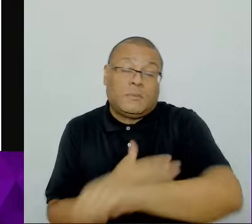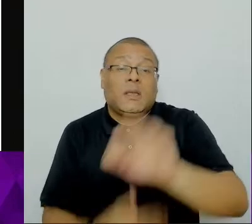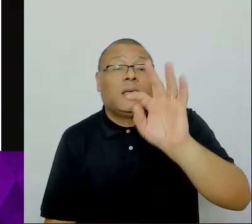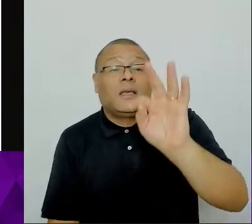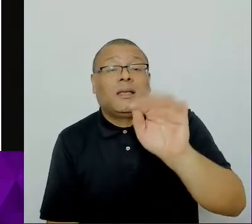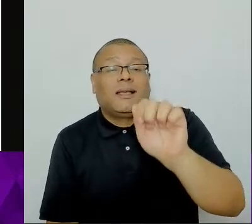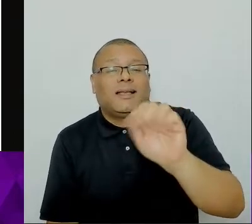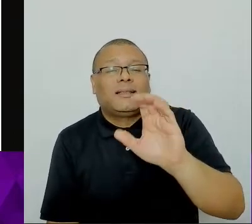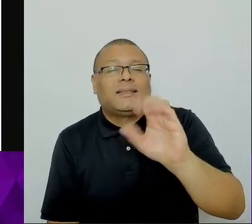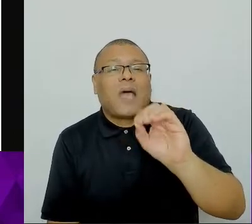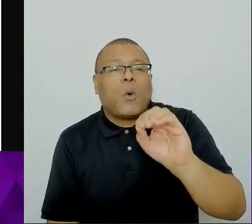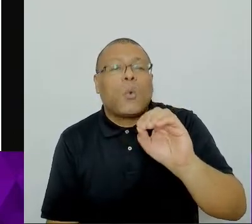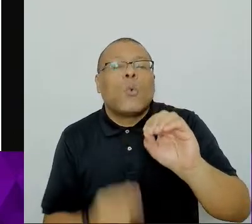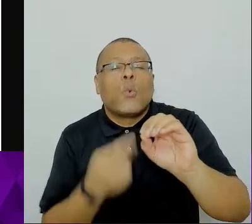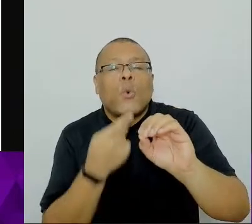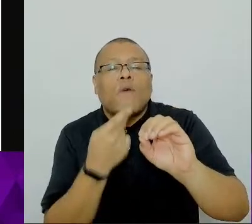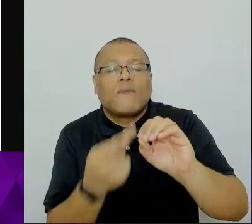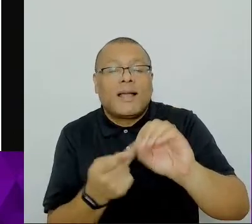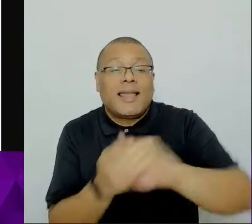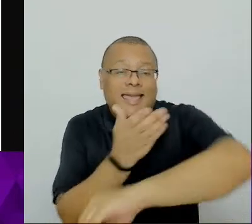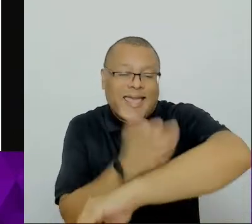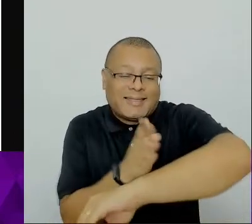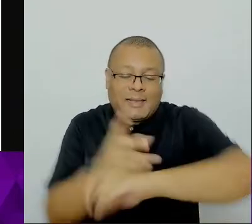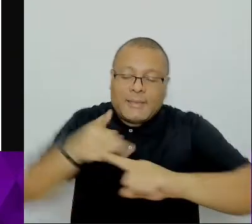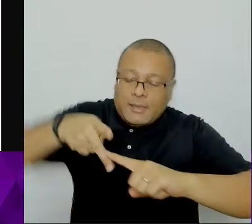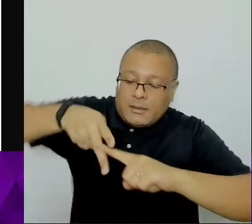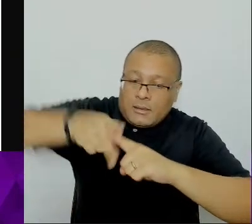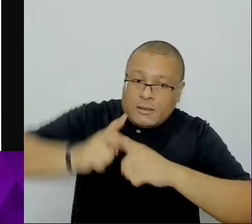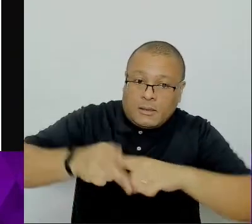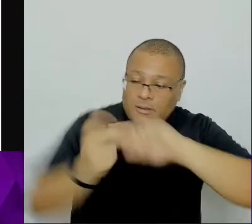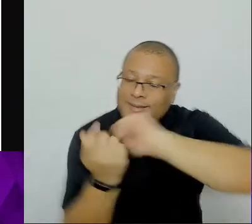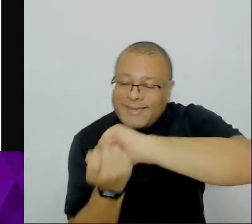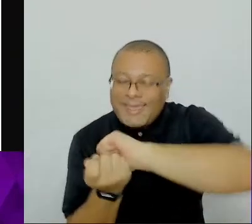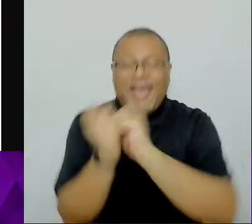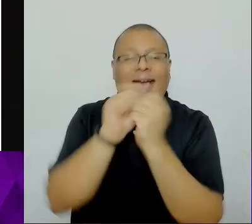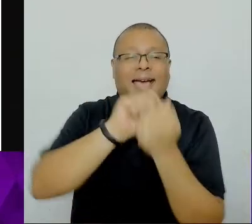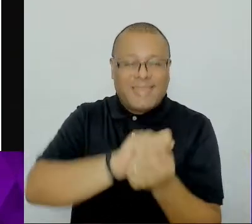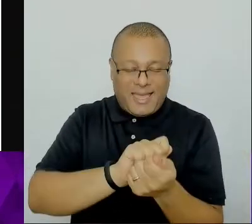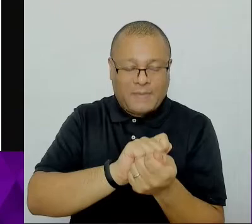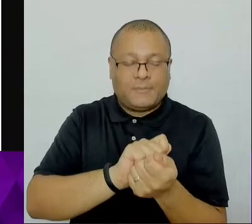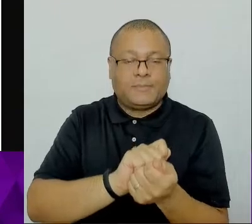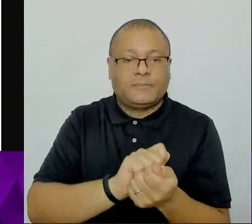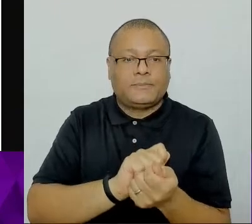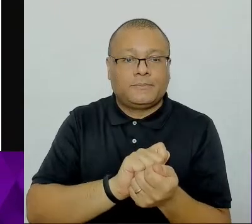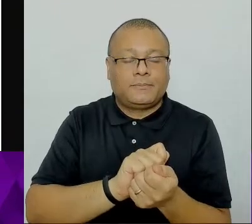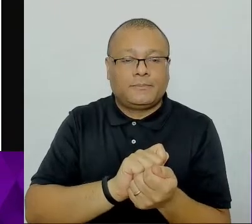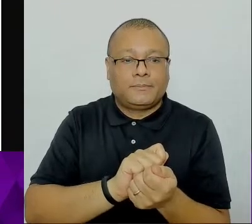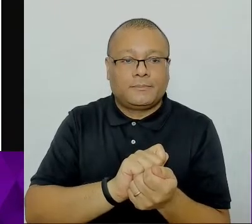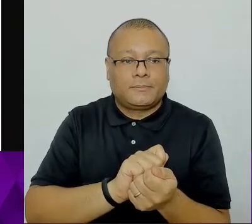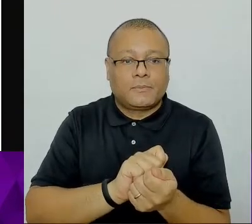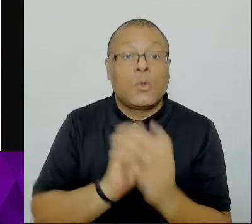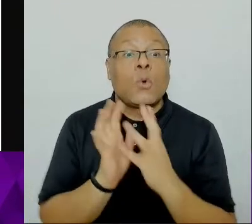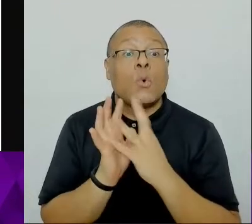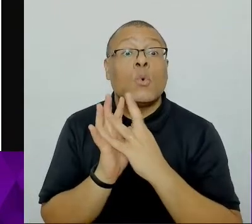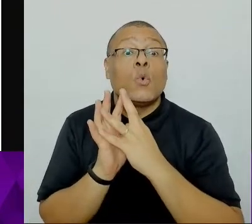and optimize, né, treinar, ajustar e otimizar os modelos. são